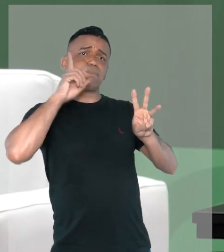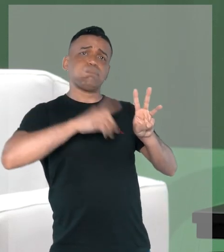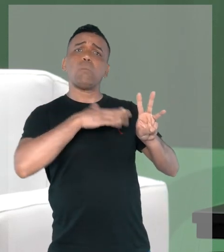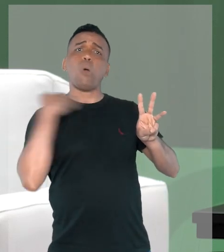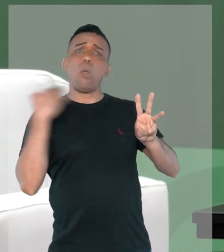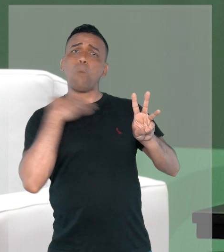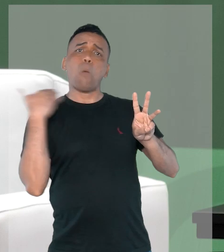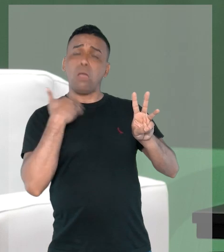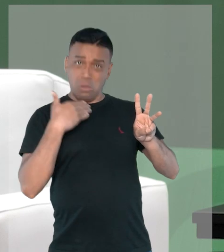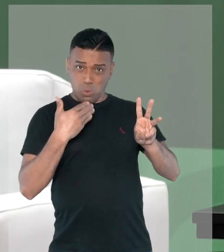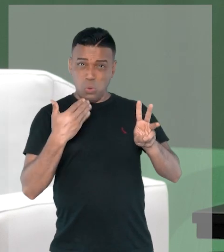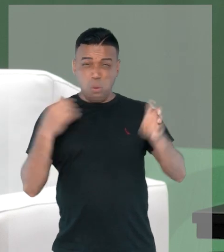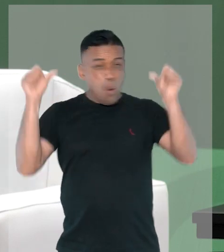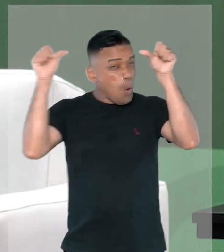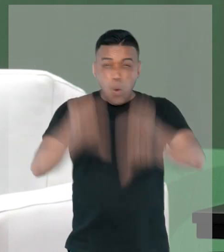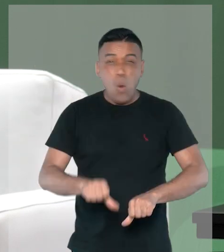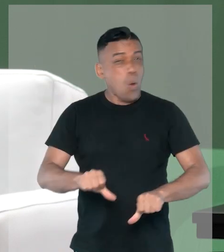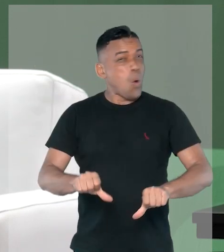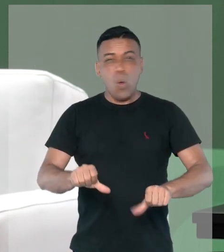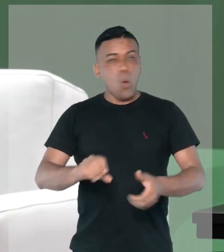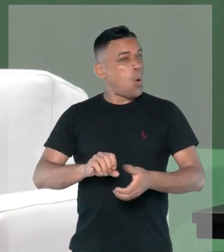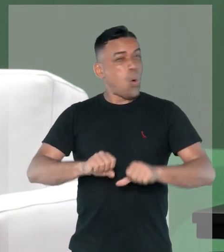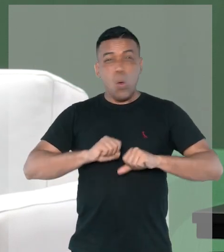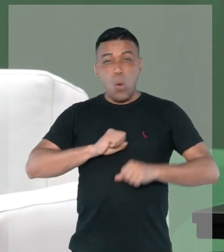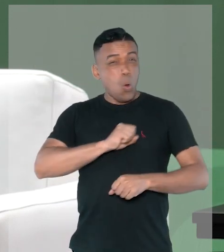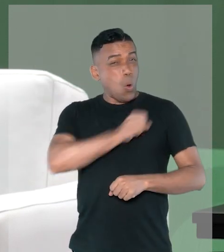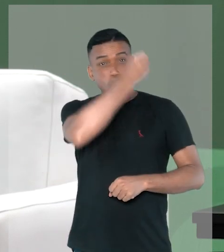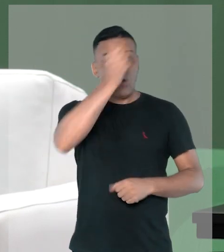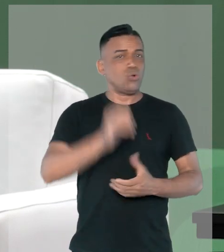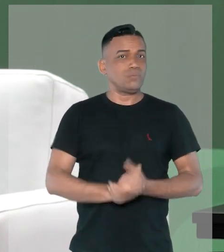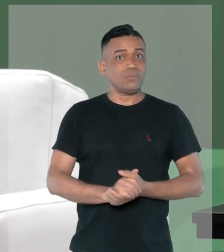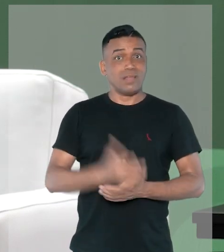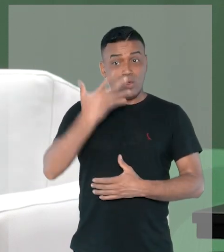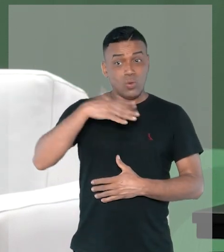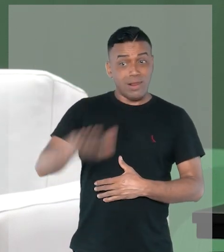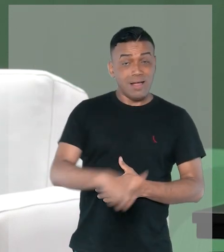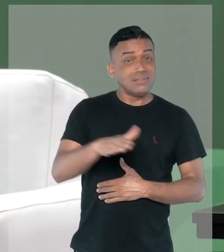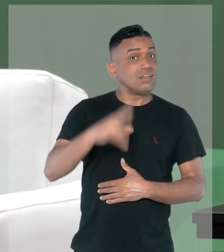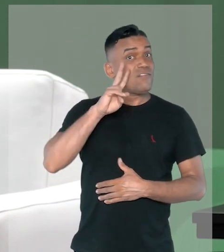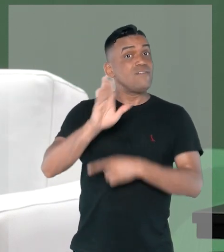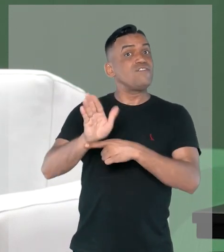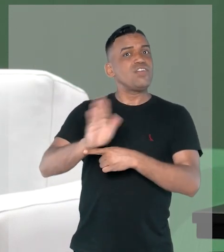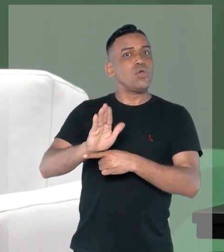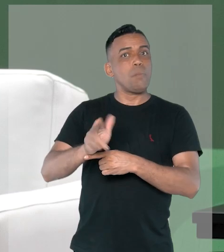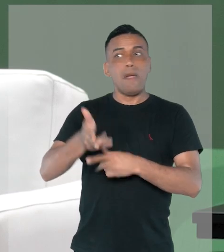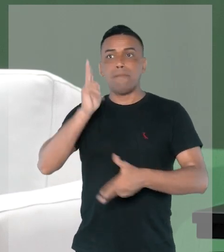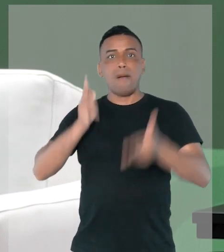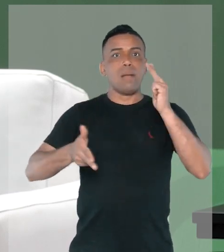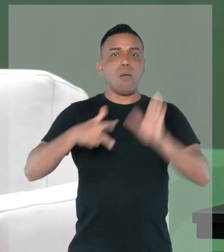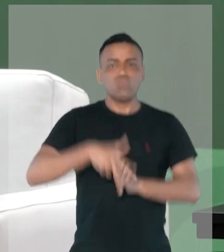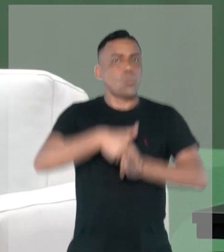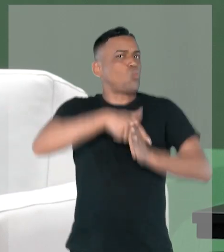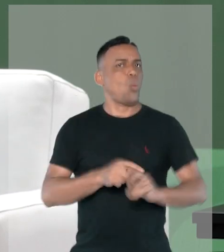coisa horrorosa. Antigamente, quando eu era mocinha, criança, eu gostava de ver filme de bang bang, que chamava, né? Não era legal? Filme de